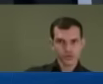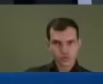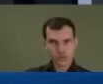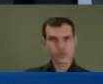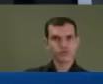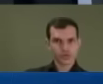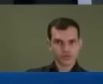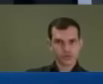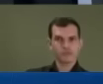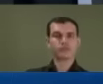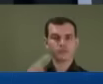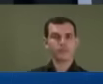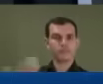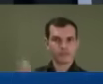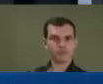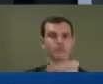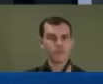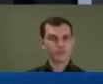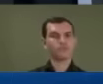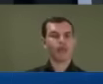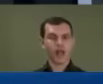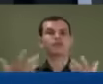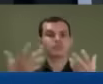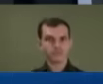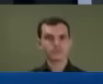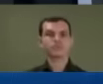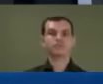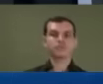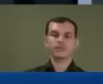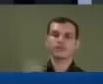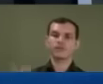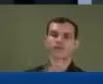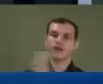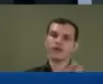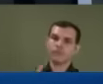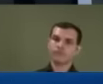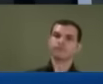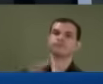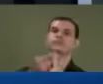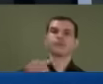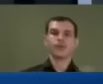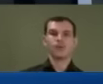e concordamos, e o governo concordou em mais um reajuste nesse ano.